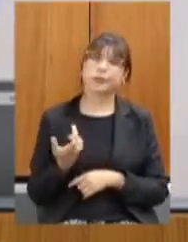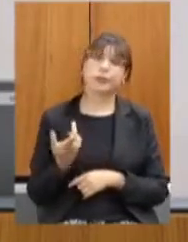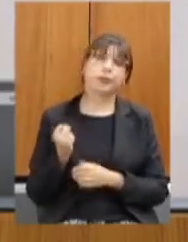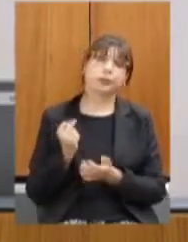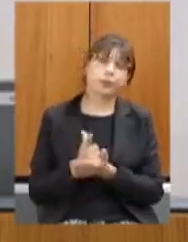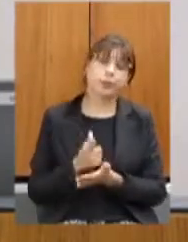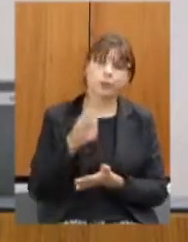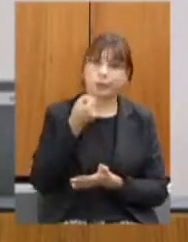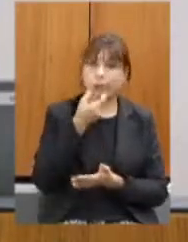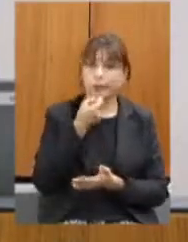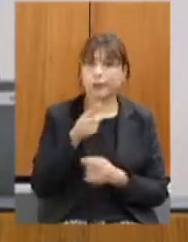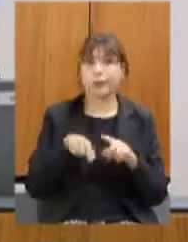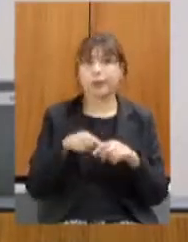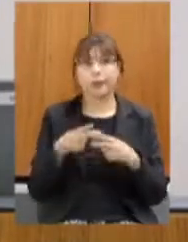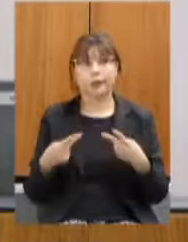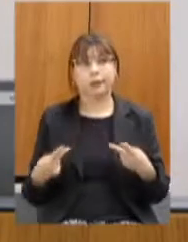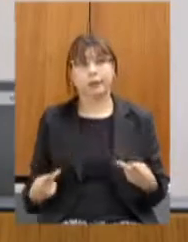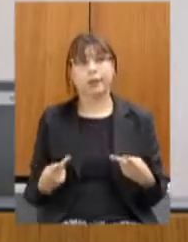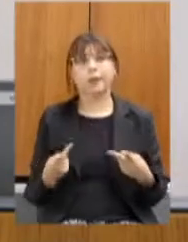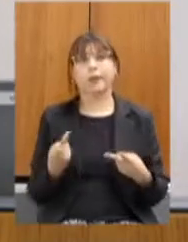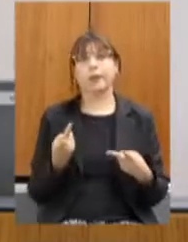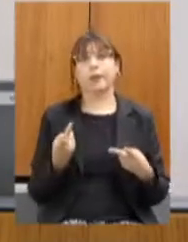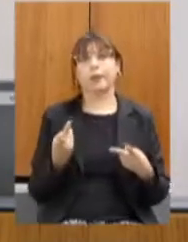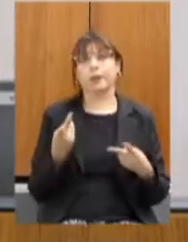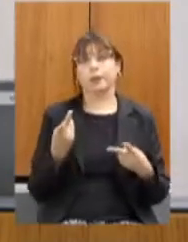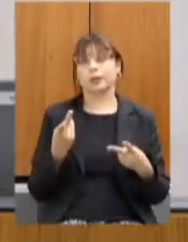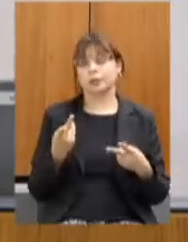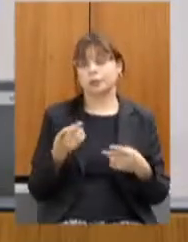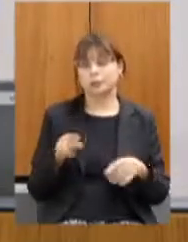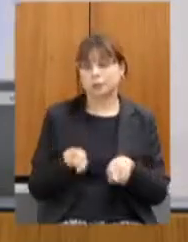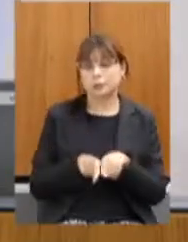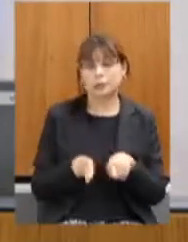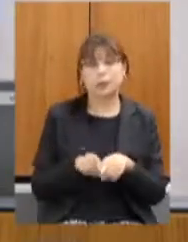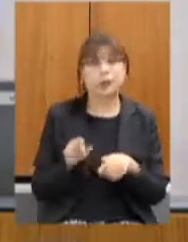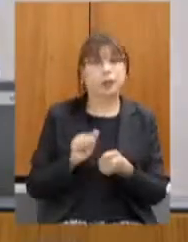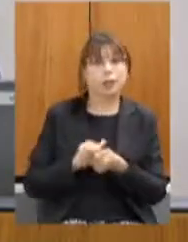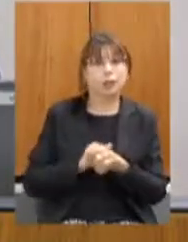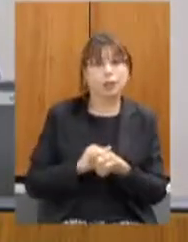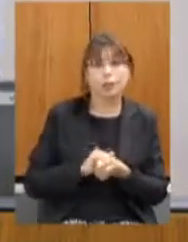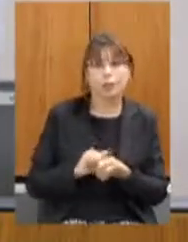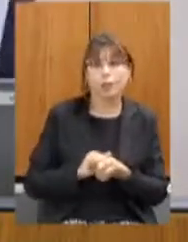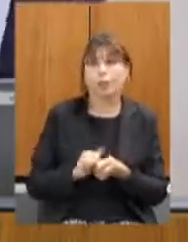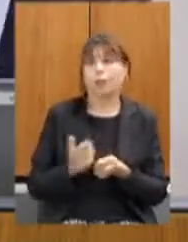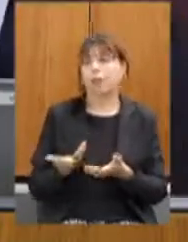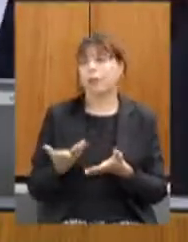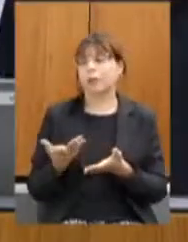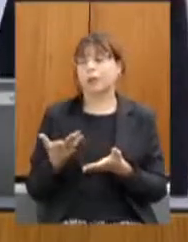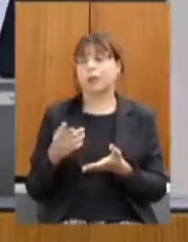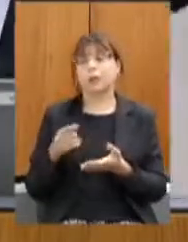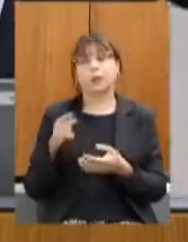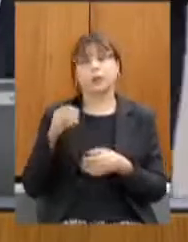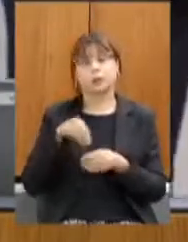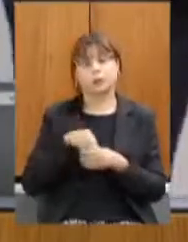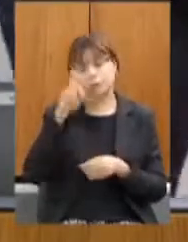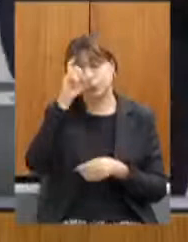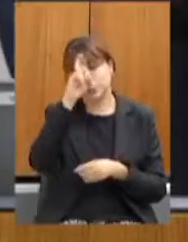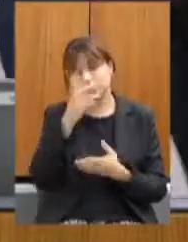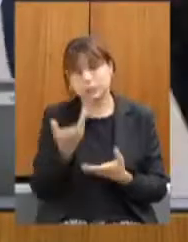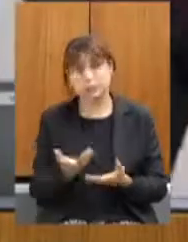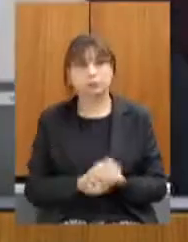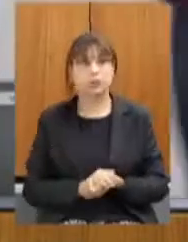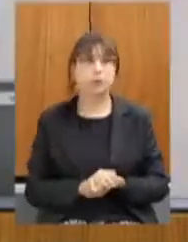hospitalares o GPS e serviço de lavanderia hospitalar de coleta de resíduos de